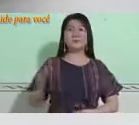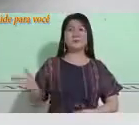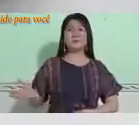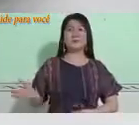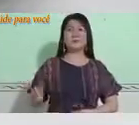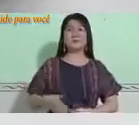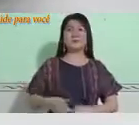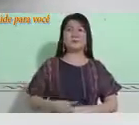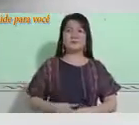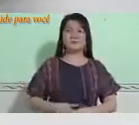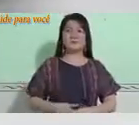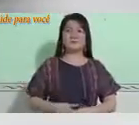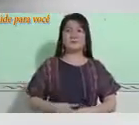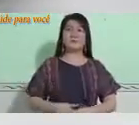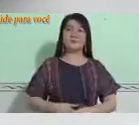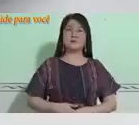ODEMINOXIDILSTA acento agudo